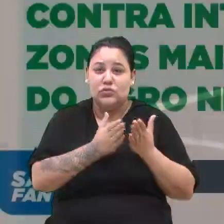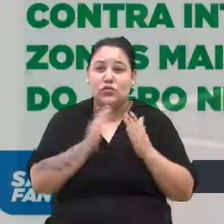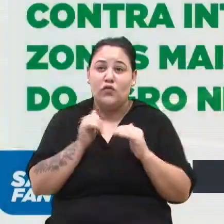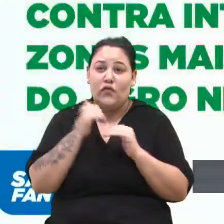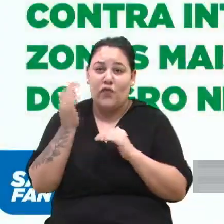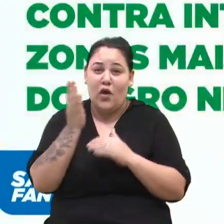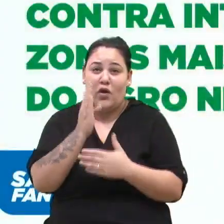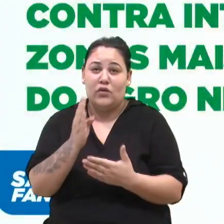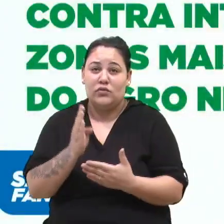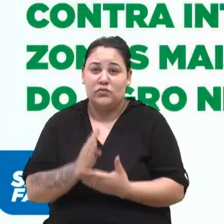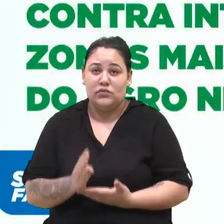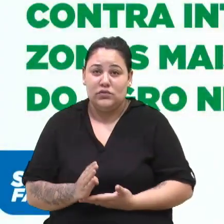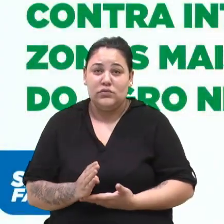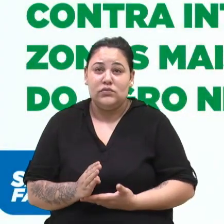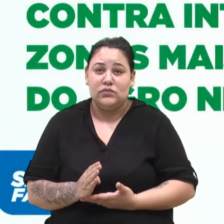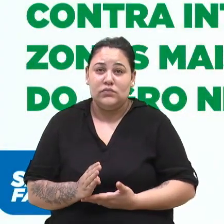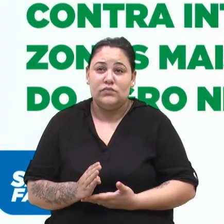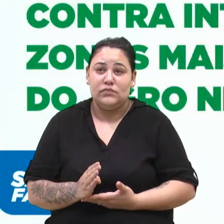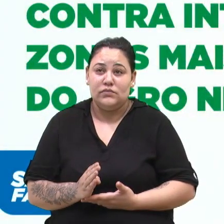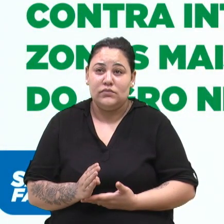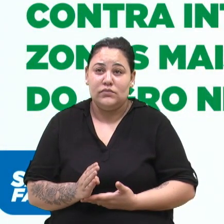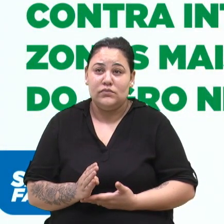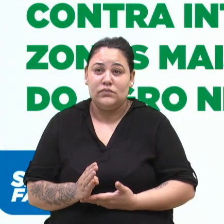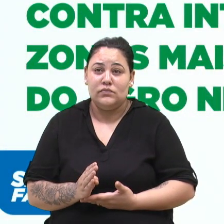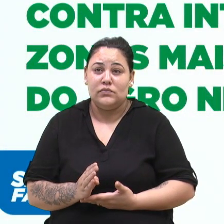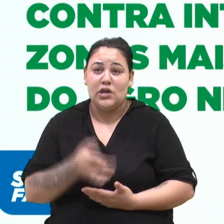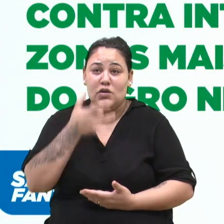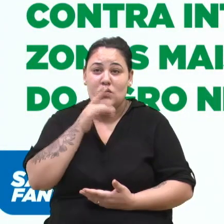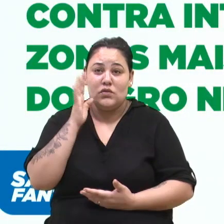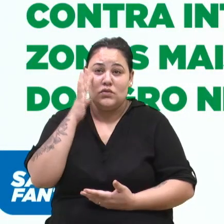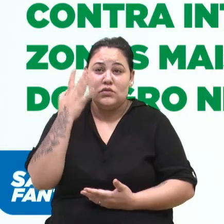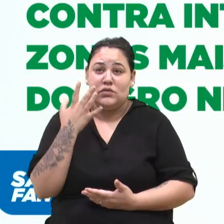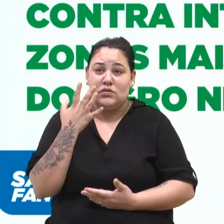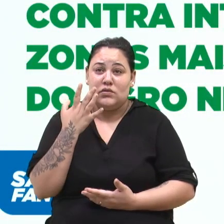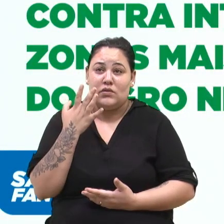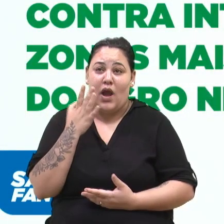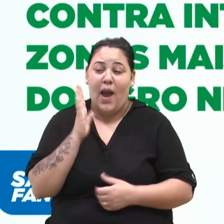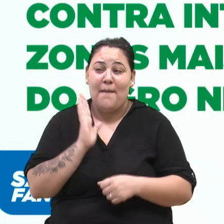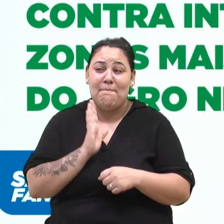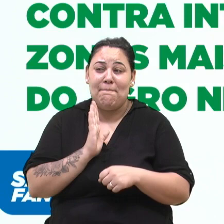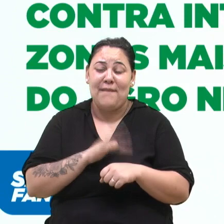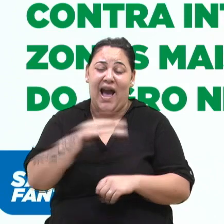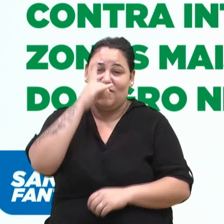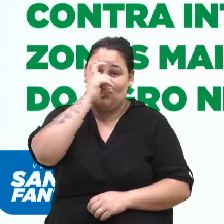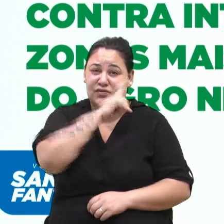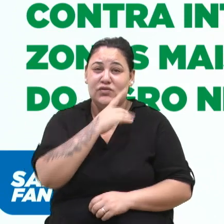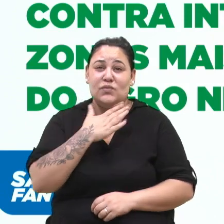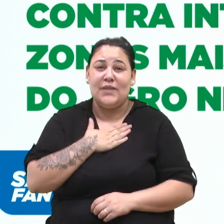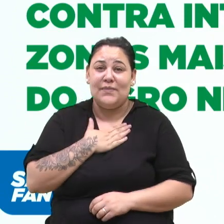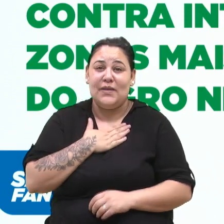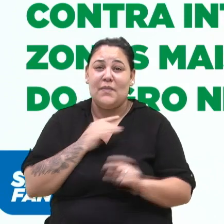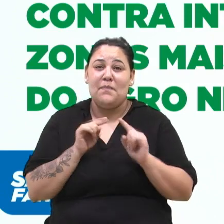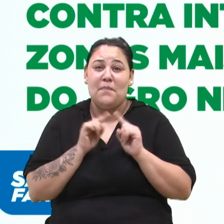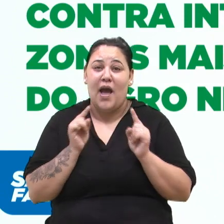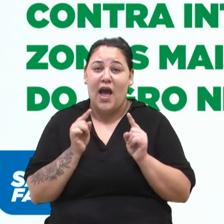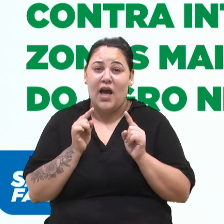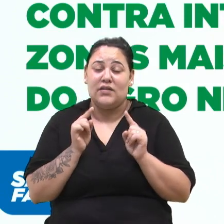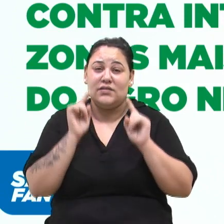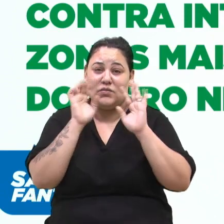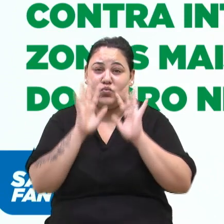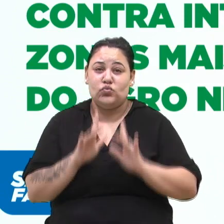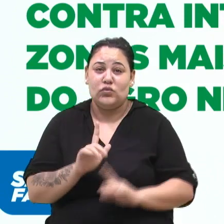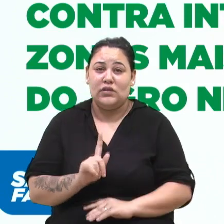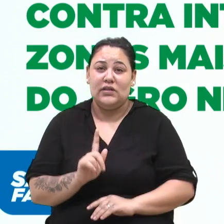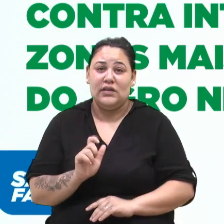para conseguir essa solução que, pelo jeito que parece, é a mais difícil de todas. Mas o granizo, esse vereador aqui, ajudou